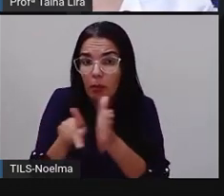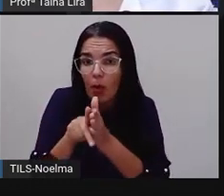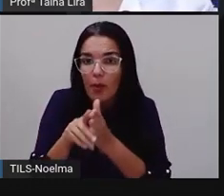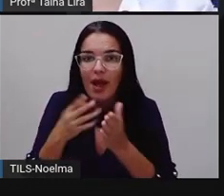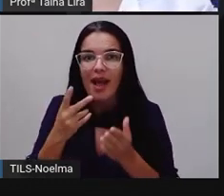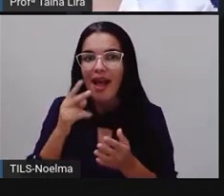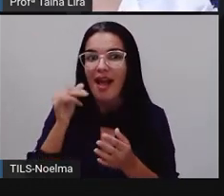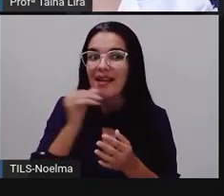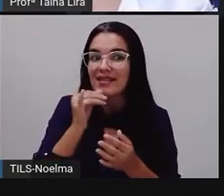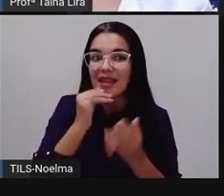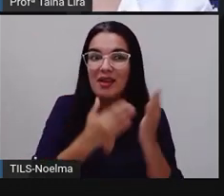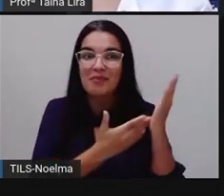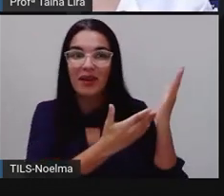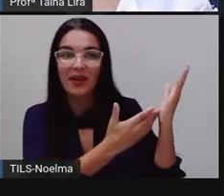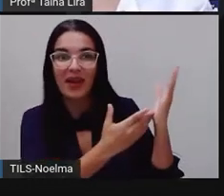ó,